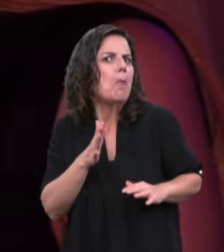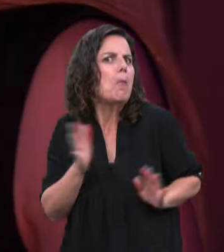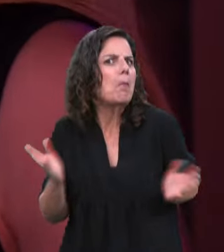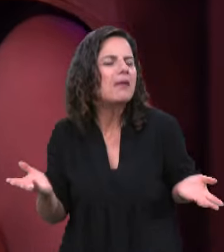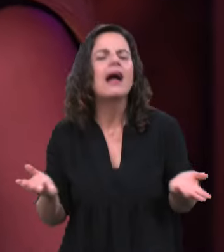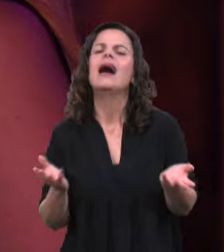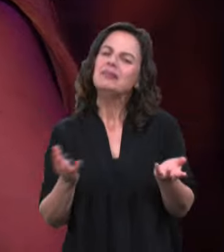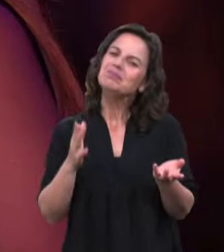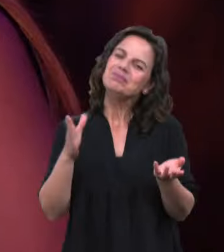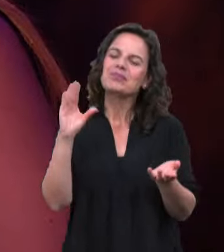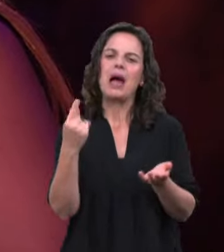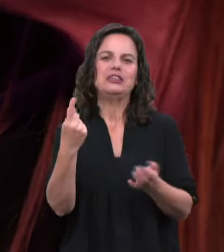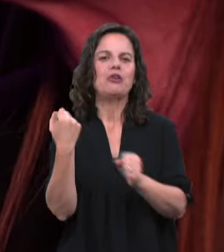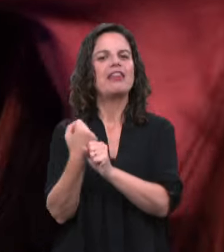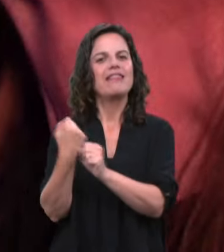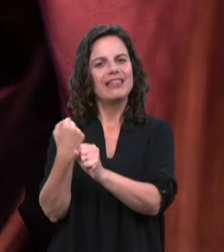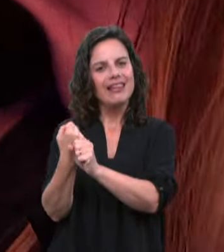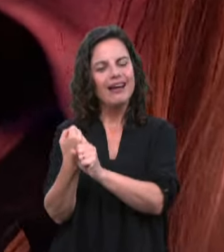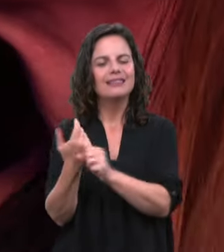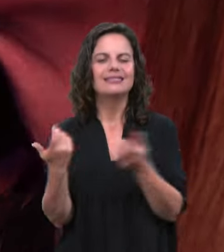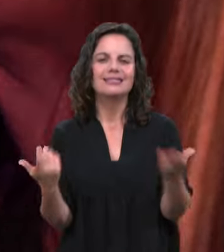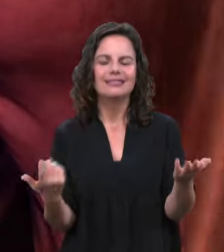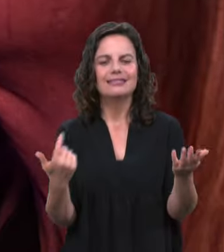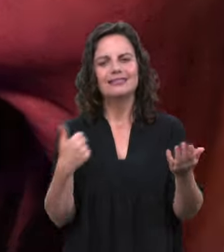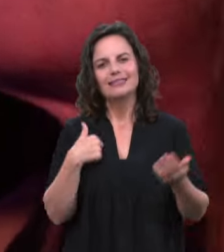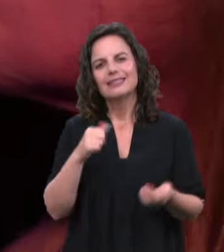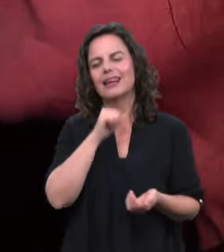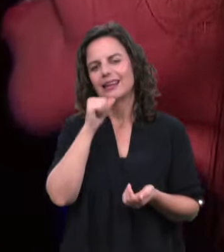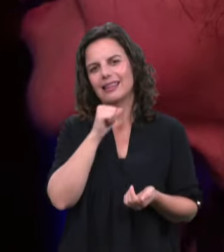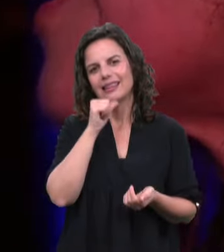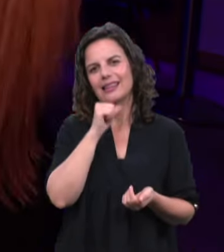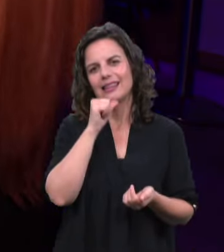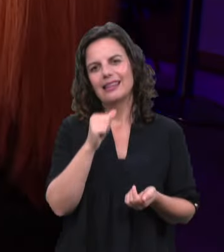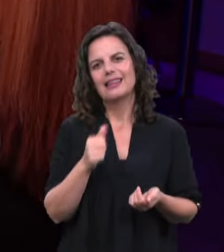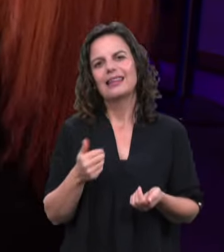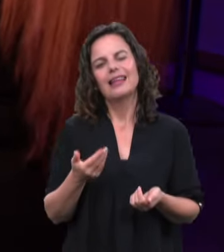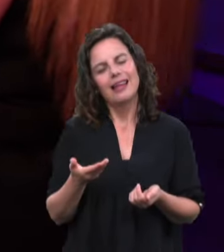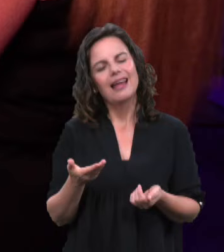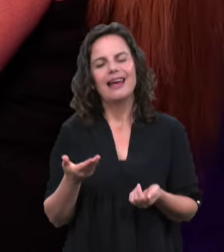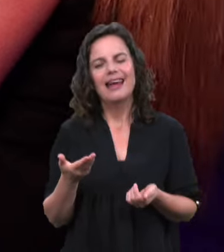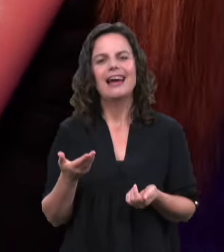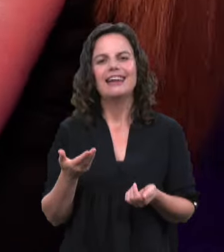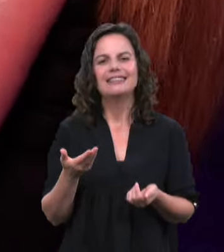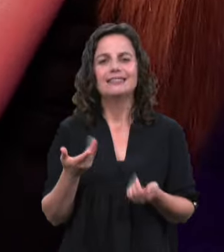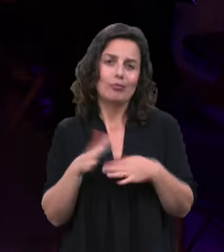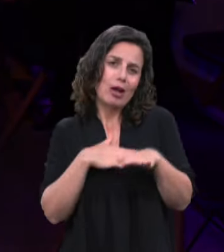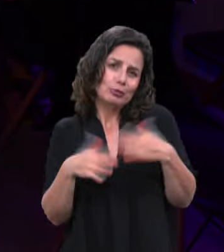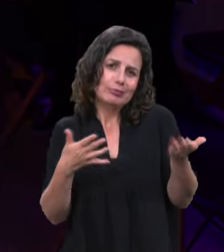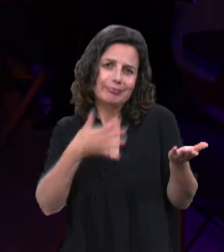E, portanto, essa é mais uma atividade que normalmente eu costumo fazer.